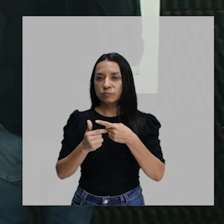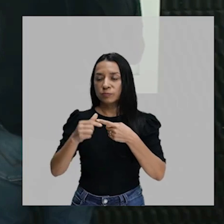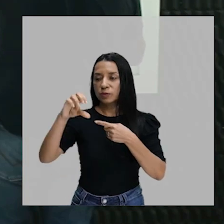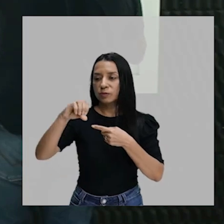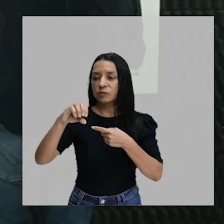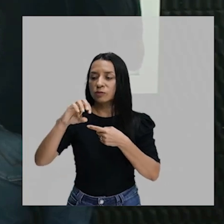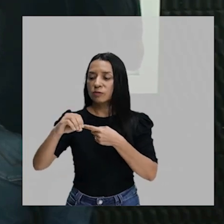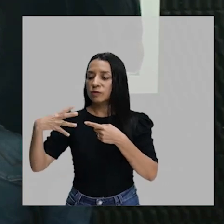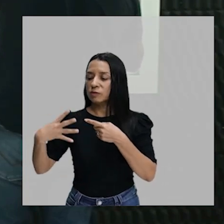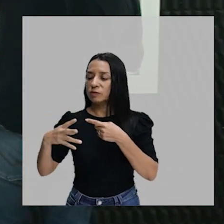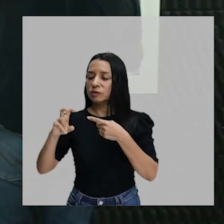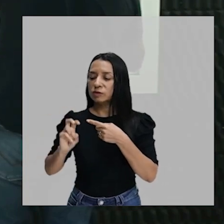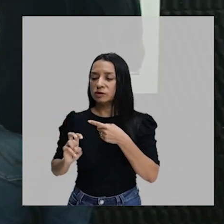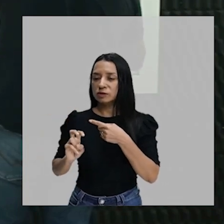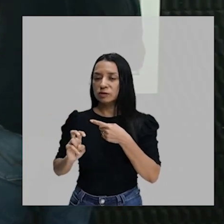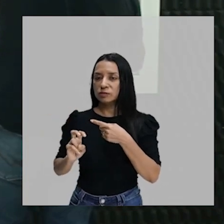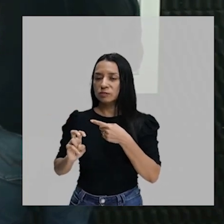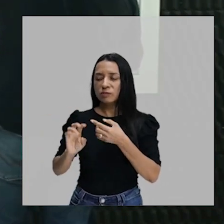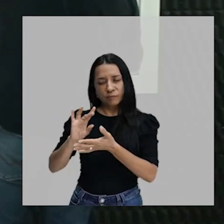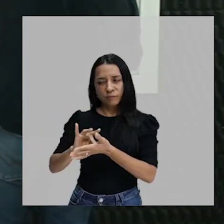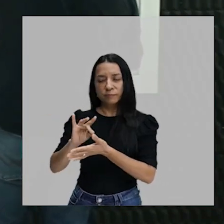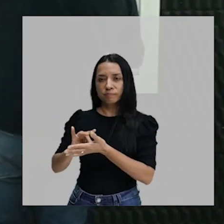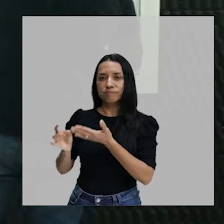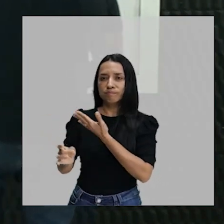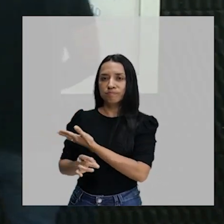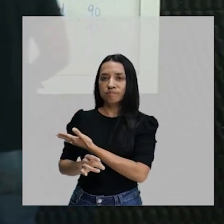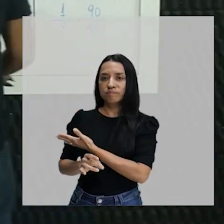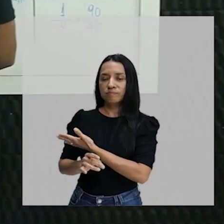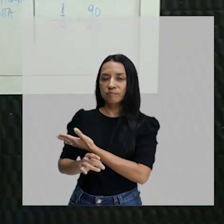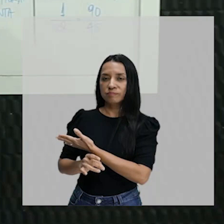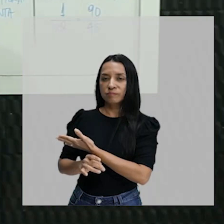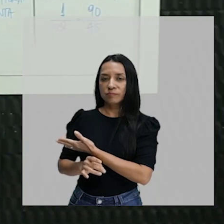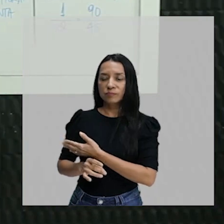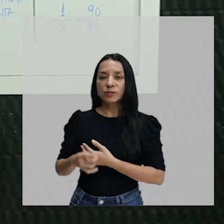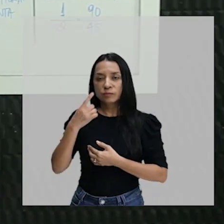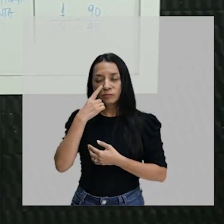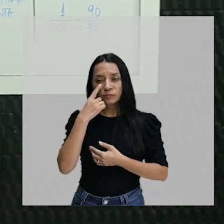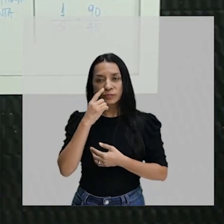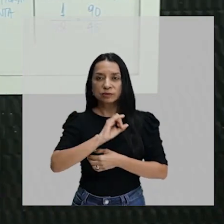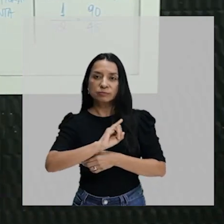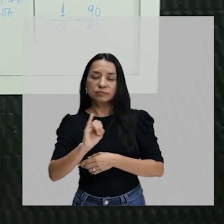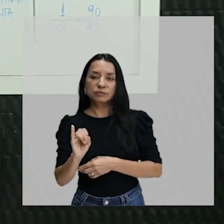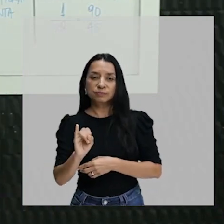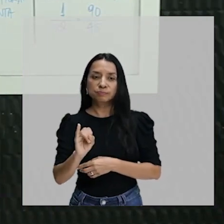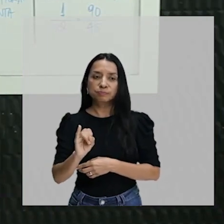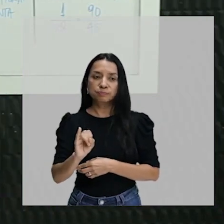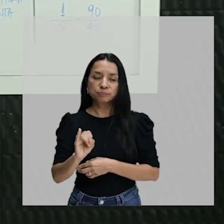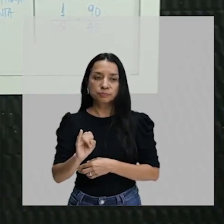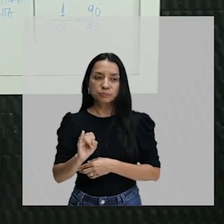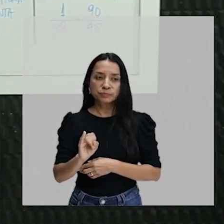a 90 sobre 45 Será que só que é verdade vamos ver se você